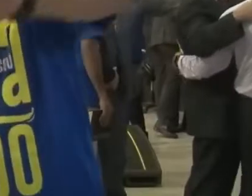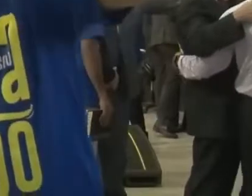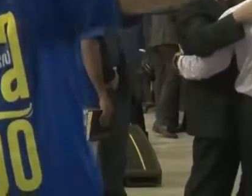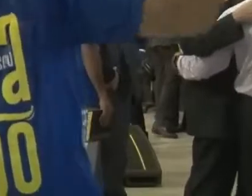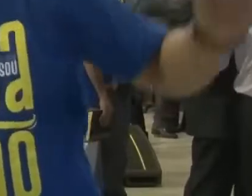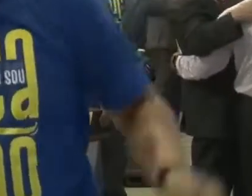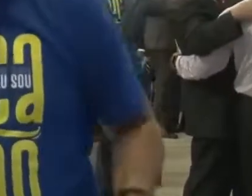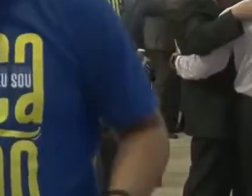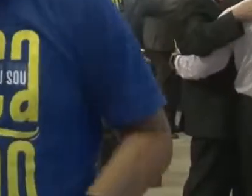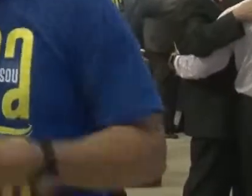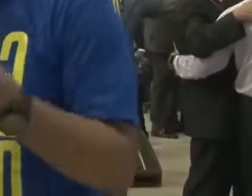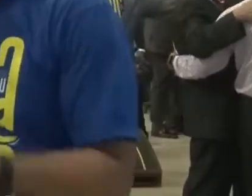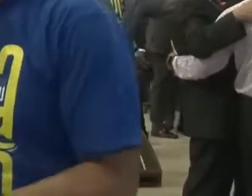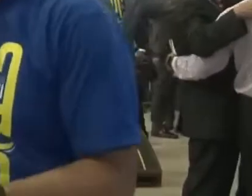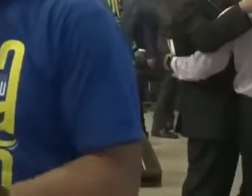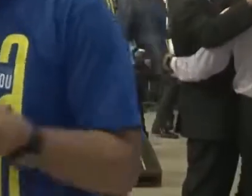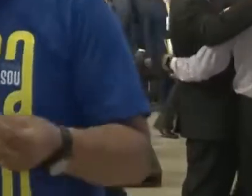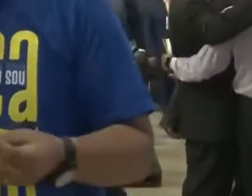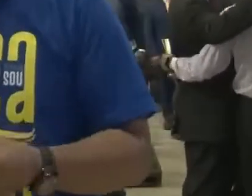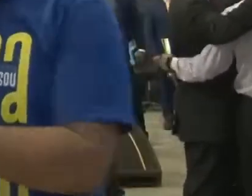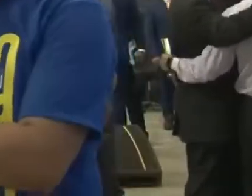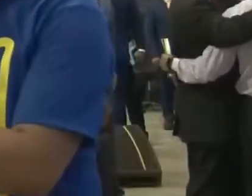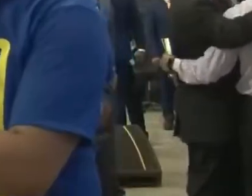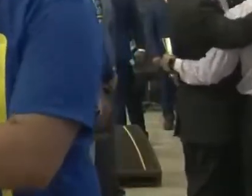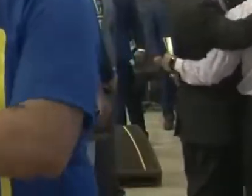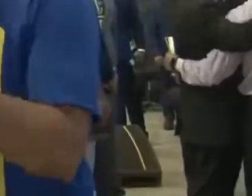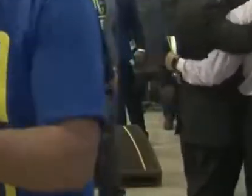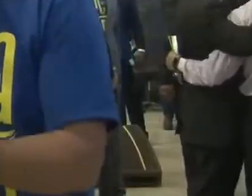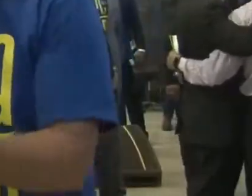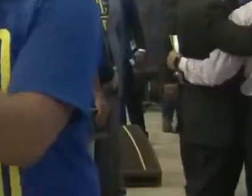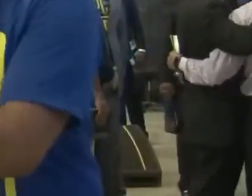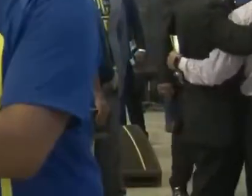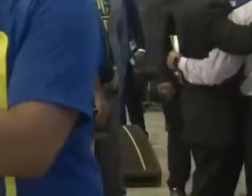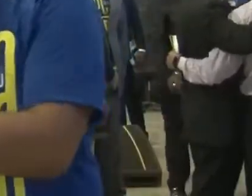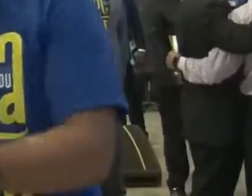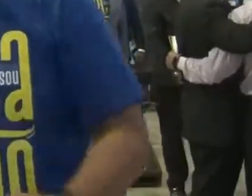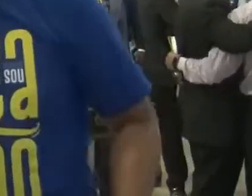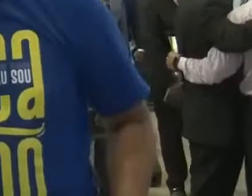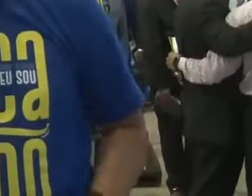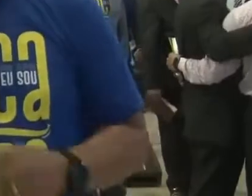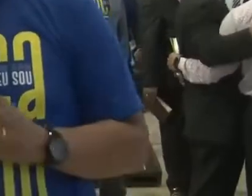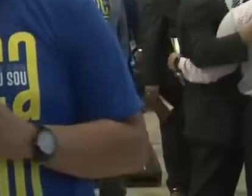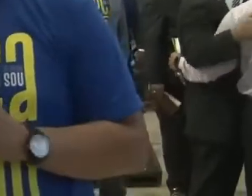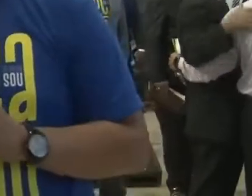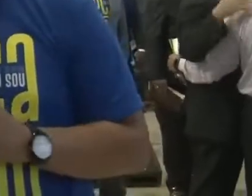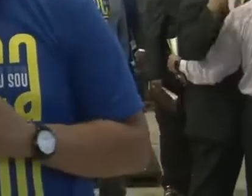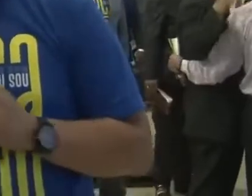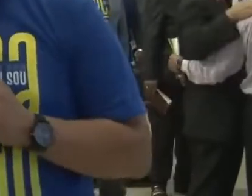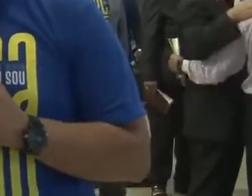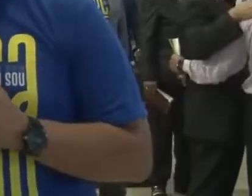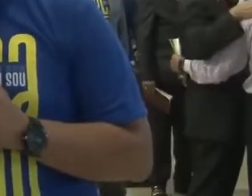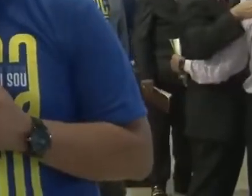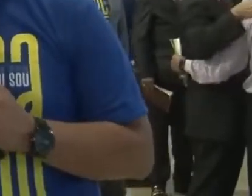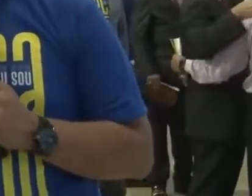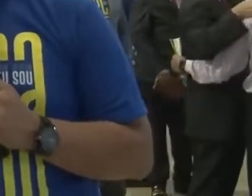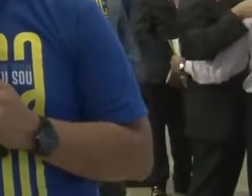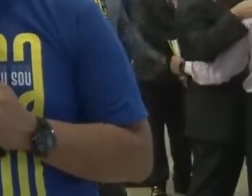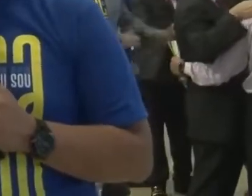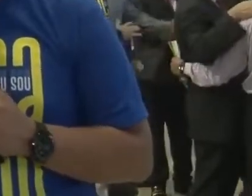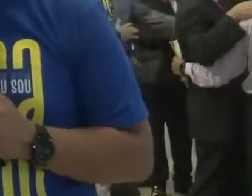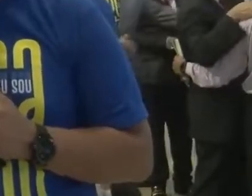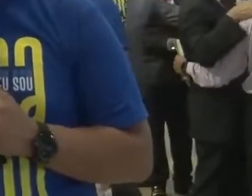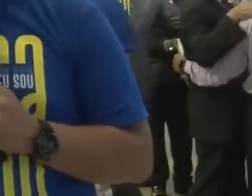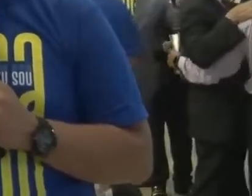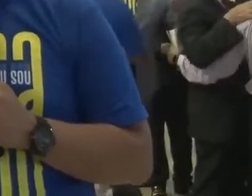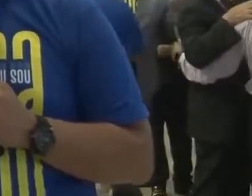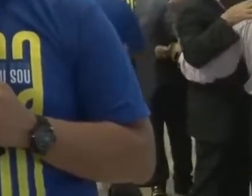e toda a equipe que fizeram parte desse congresso, que aqui tem um bastidor muito grande, né, Luiz? Toda a diretoria da Uma Década esteve